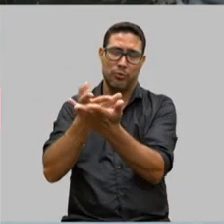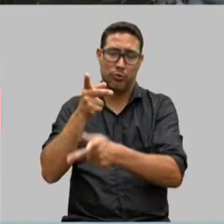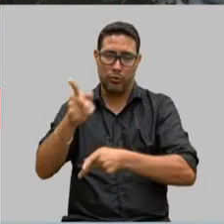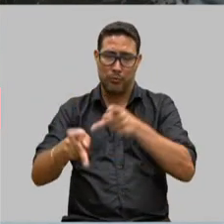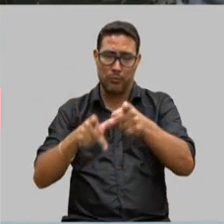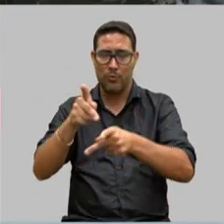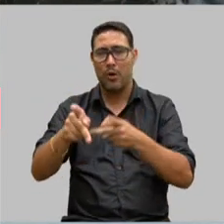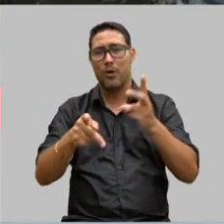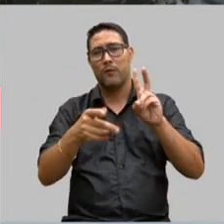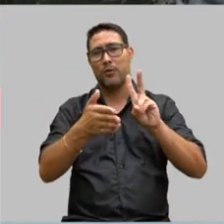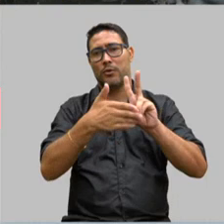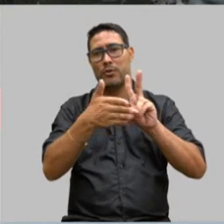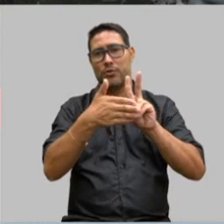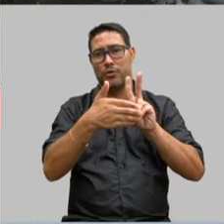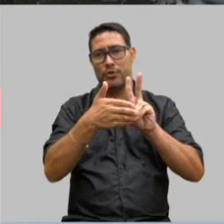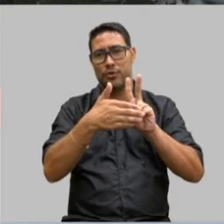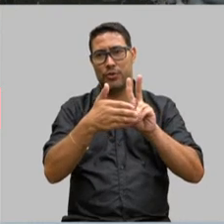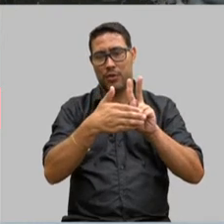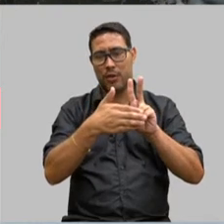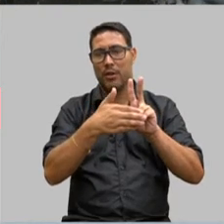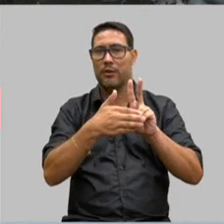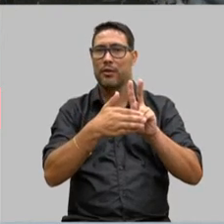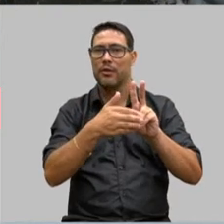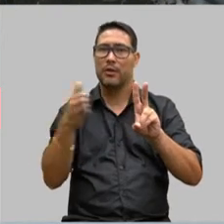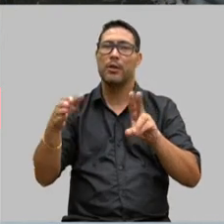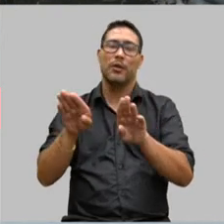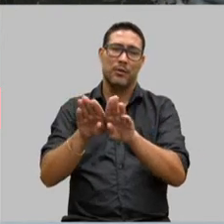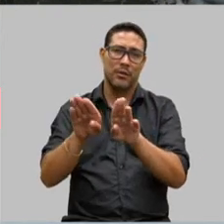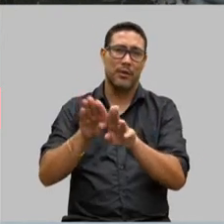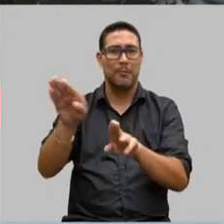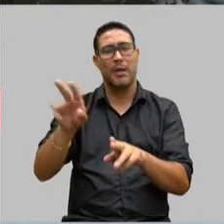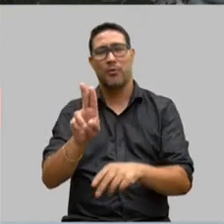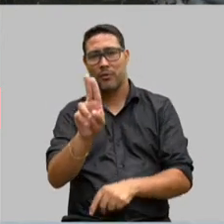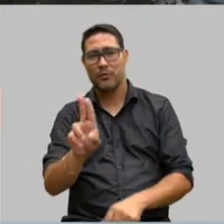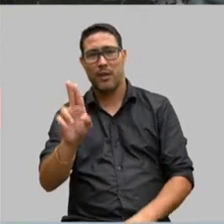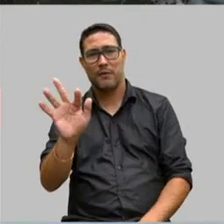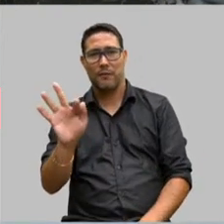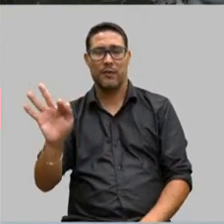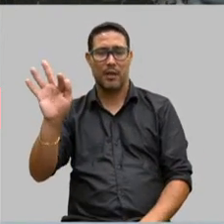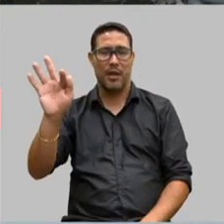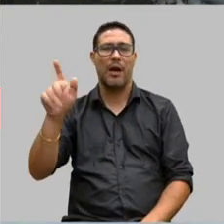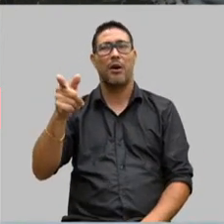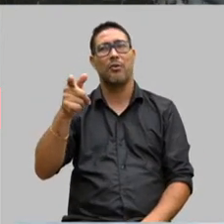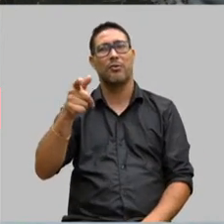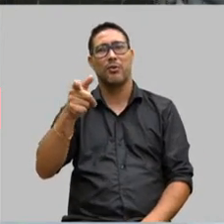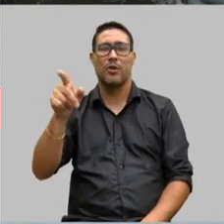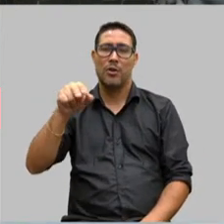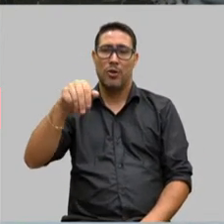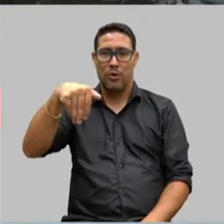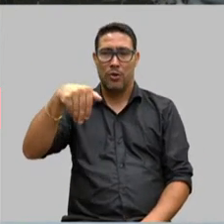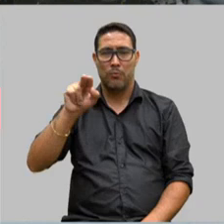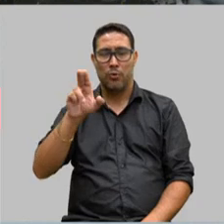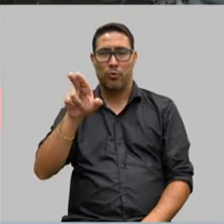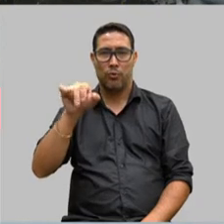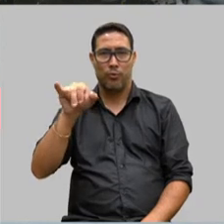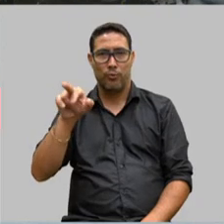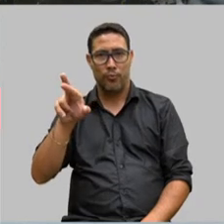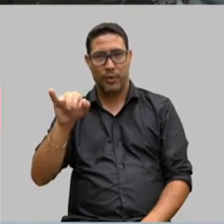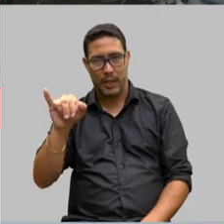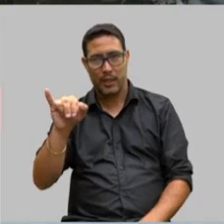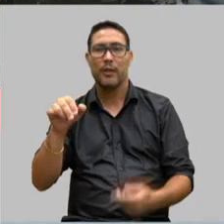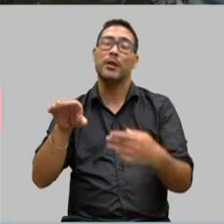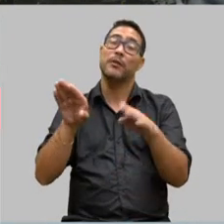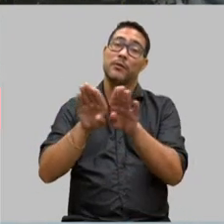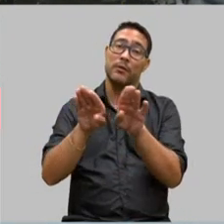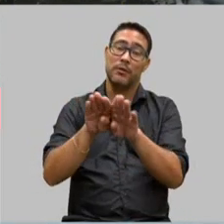Indígenas de Minas Gerais, da Universidade Federal dos Vales, também do Jequitinhonha e Mucuri, do Anderson Alvarenga, representando o Instituto